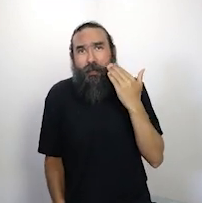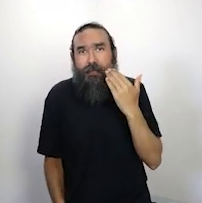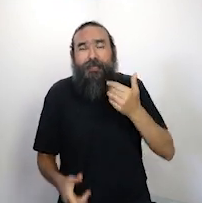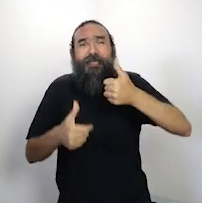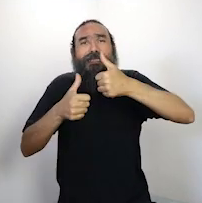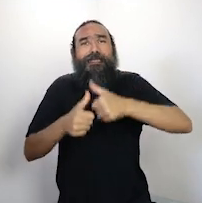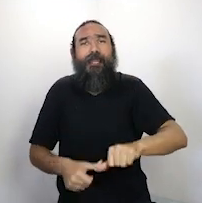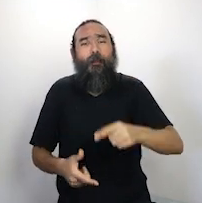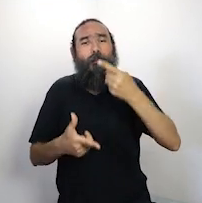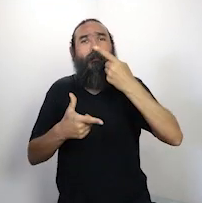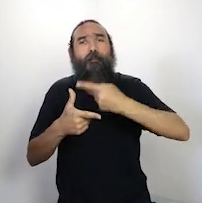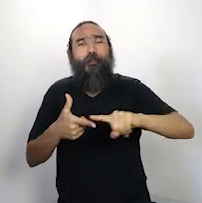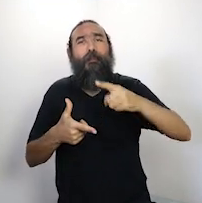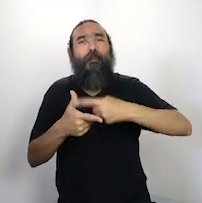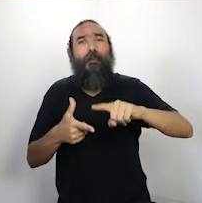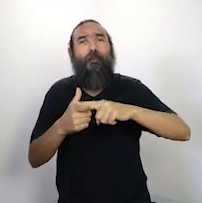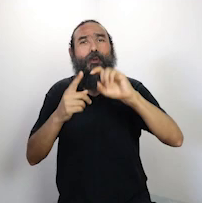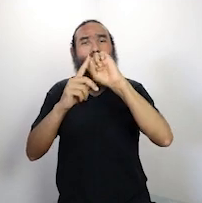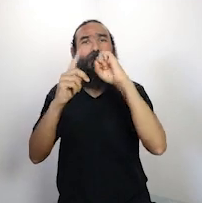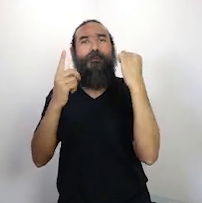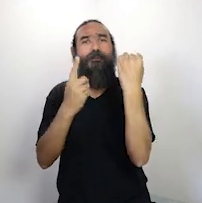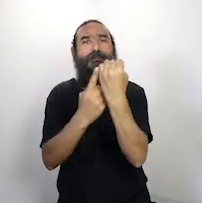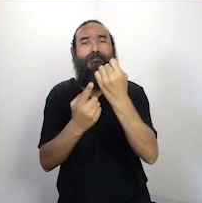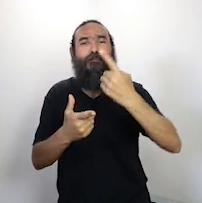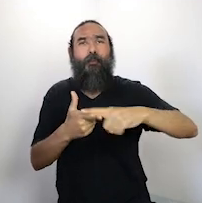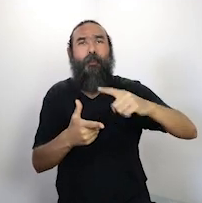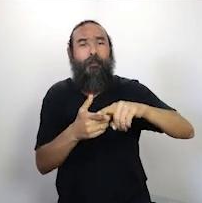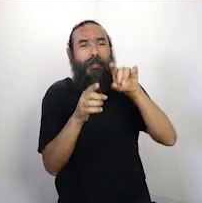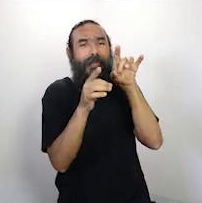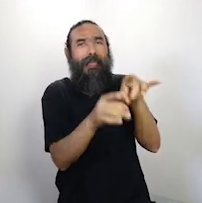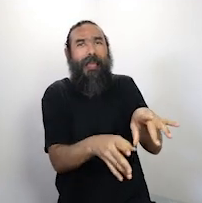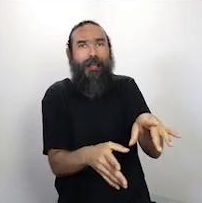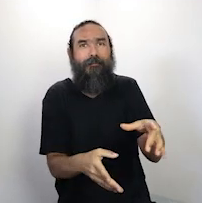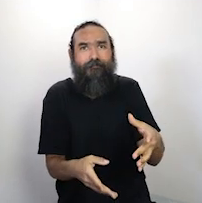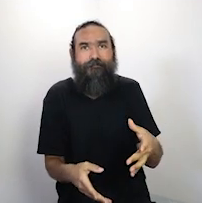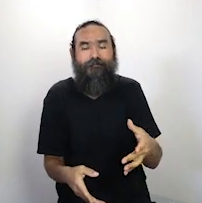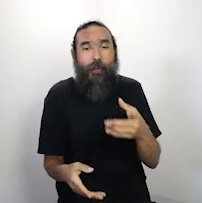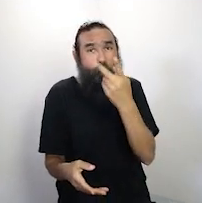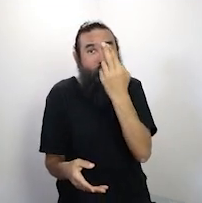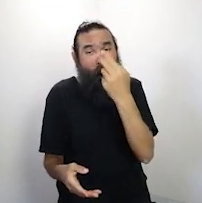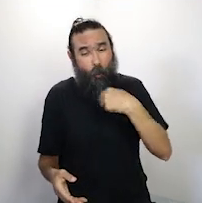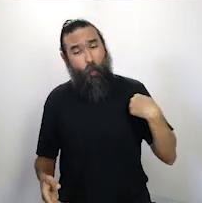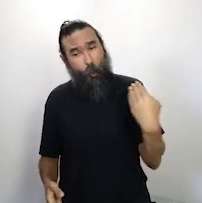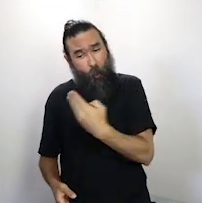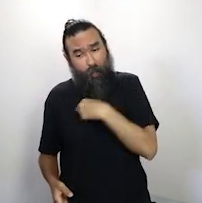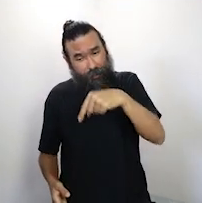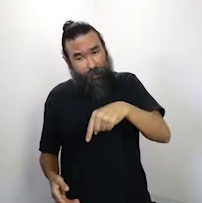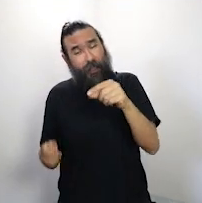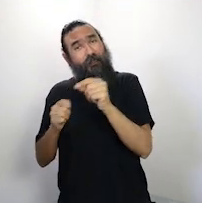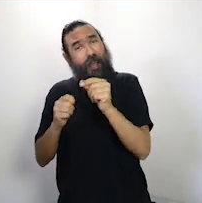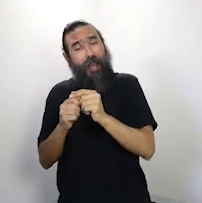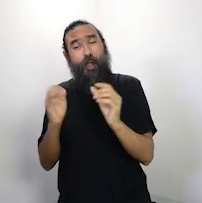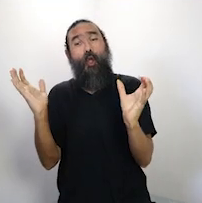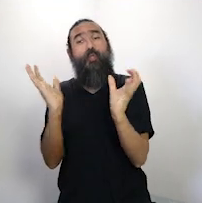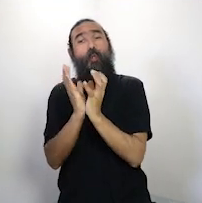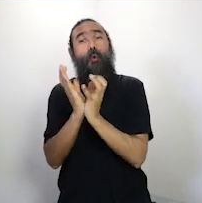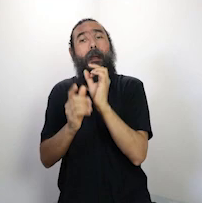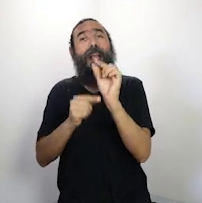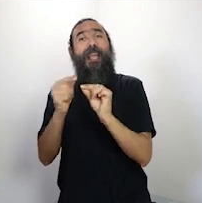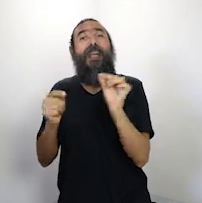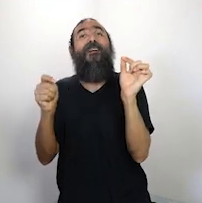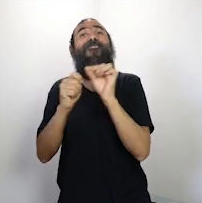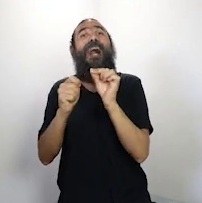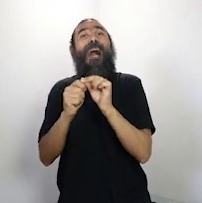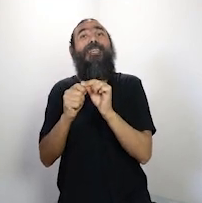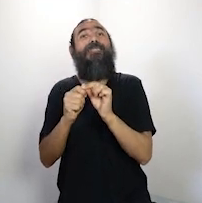com risco de vulnerabilidade, né, que teve na comunidade, igual o nosso projeto aqui do Turma que faz, criando sementes,